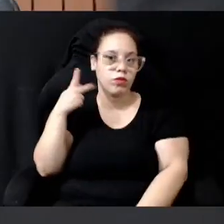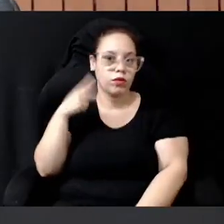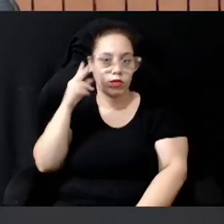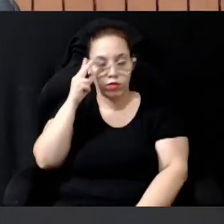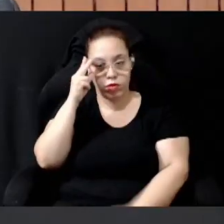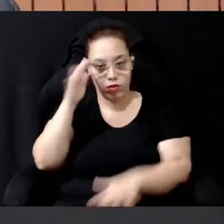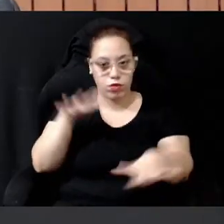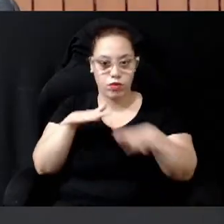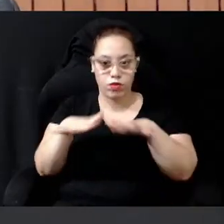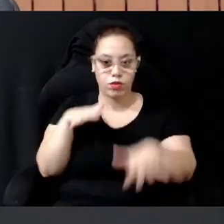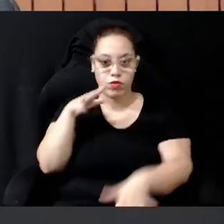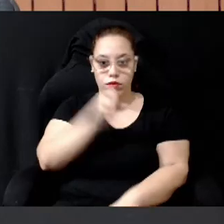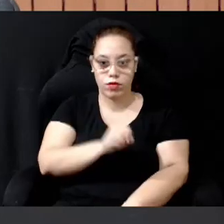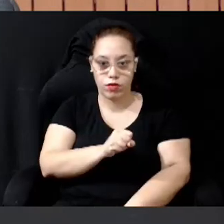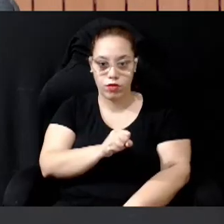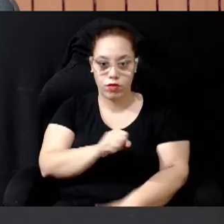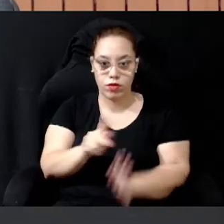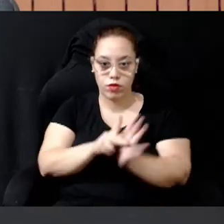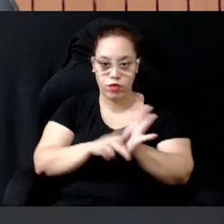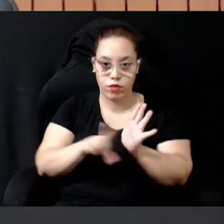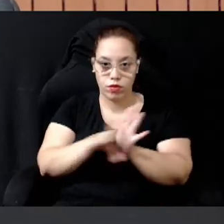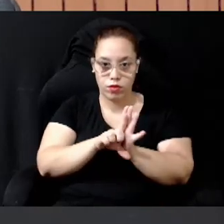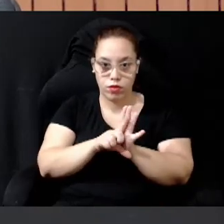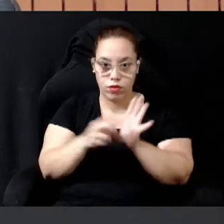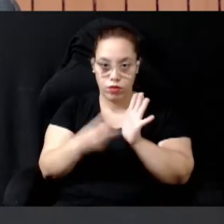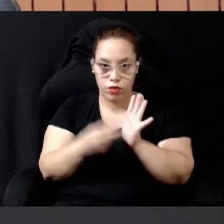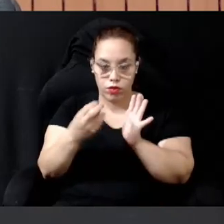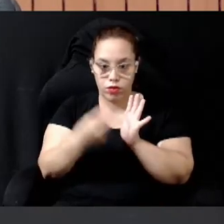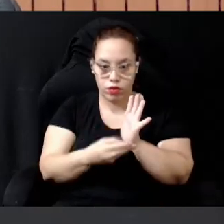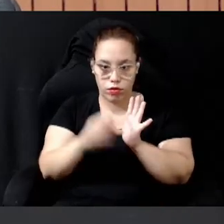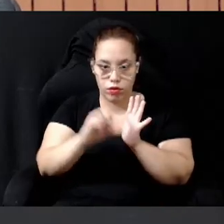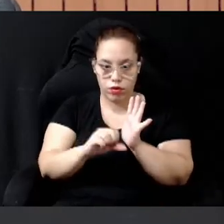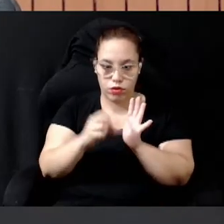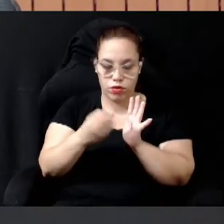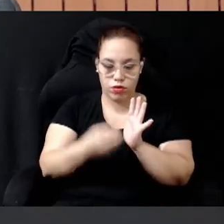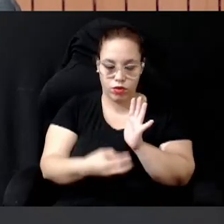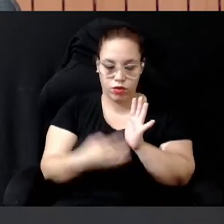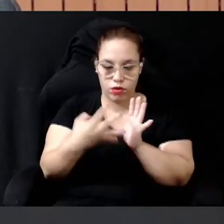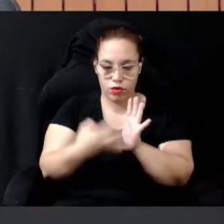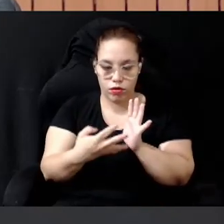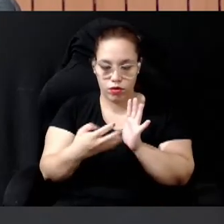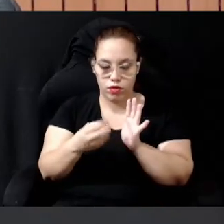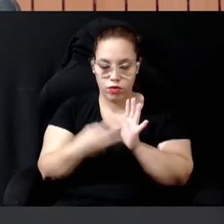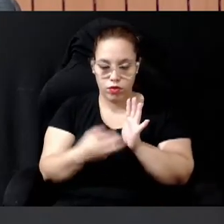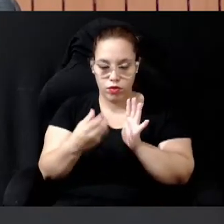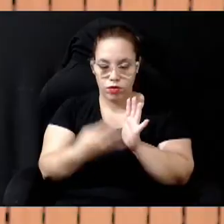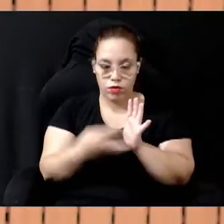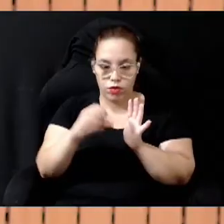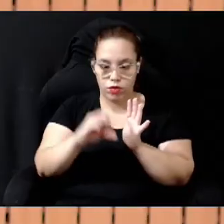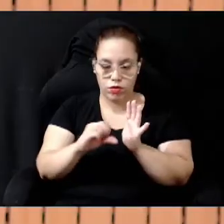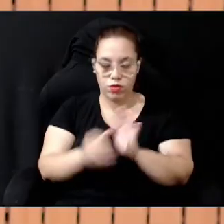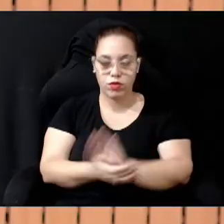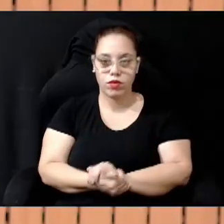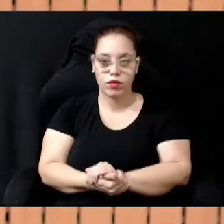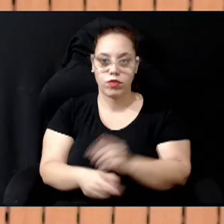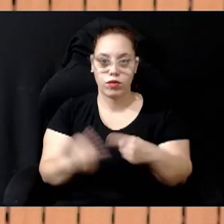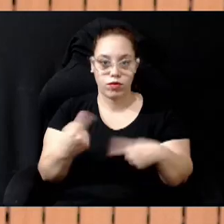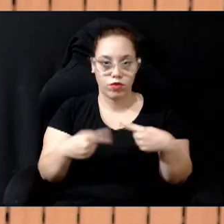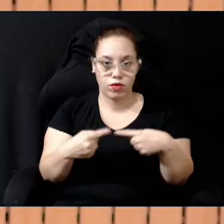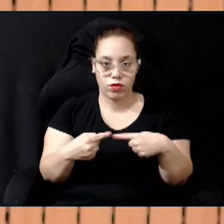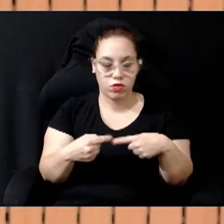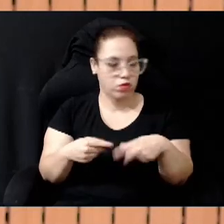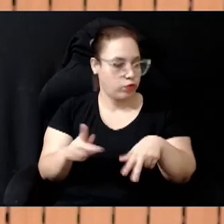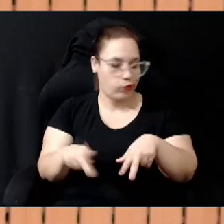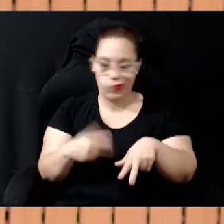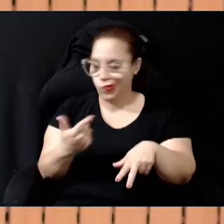regime de urgência do projeto de lei ordinária 229/2024, processo 242096. Em discussão, não havendo vereador a